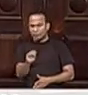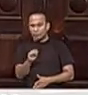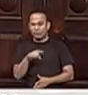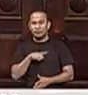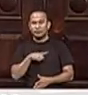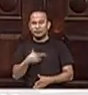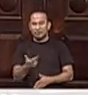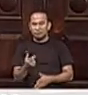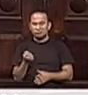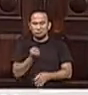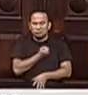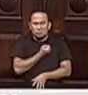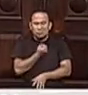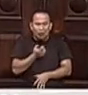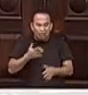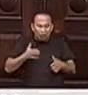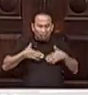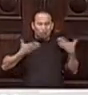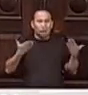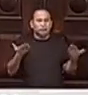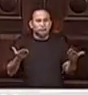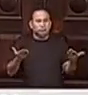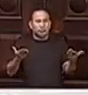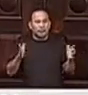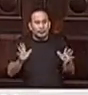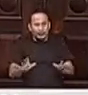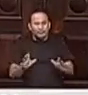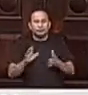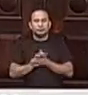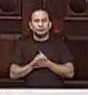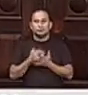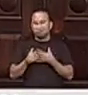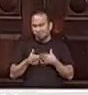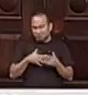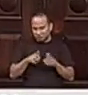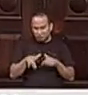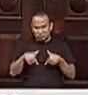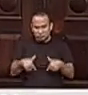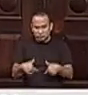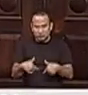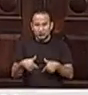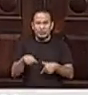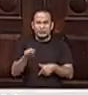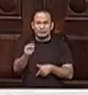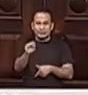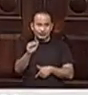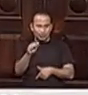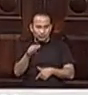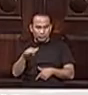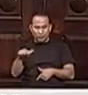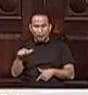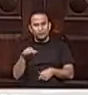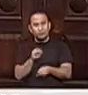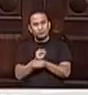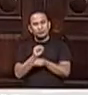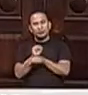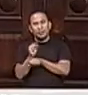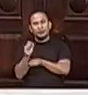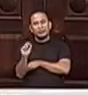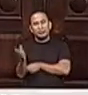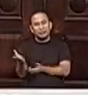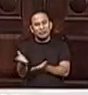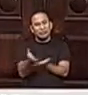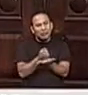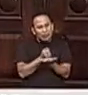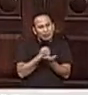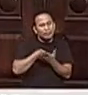número assustador. De qualquer maneira, deputado Samuel Malafaia, vamos esperar que a contribuição fortaleça